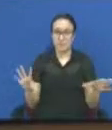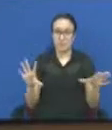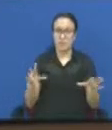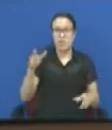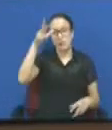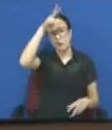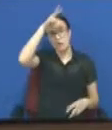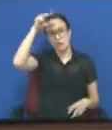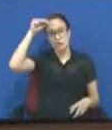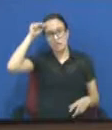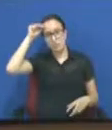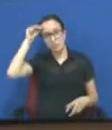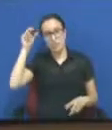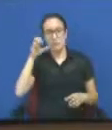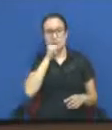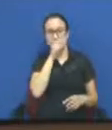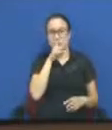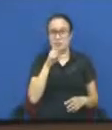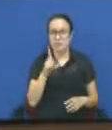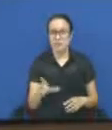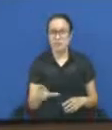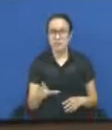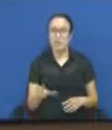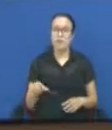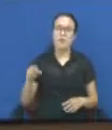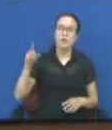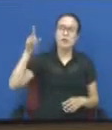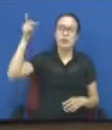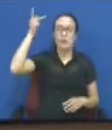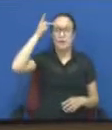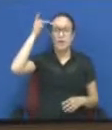Municipal a celebrar com o Tribunal de Justiça do Estado de São